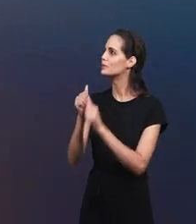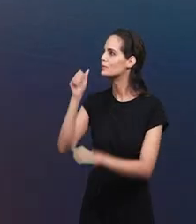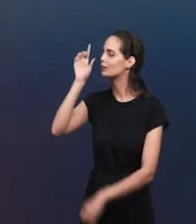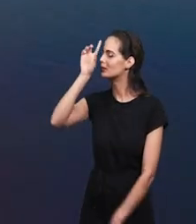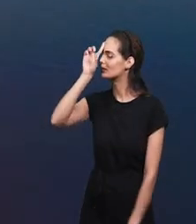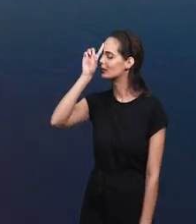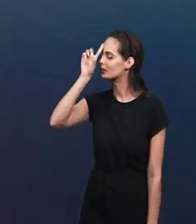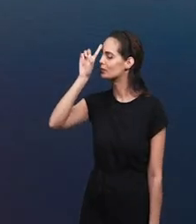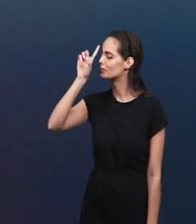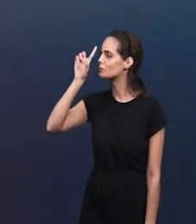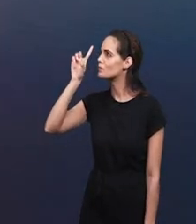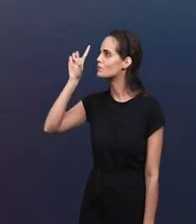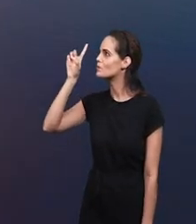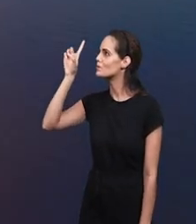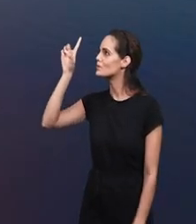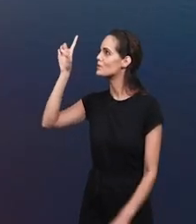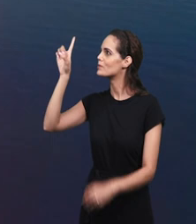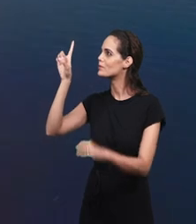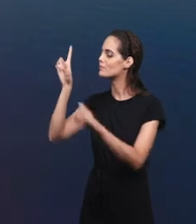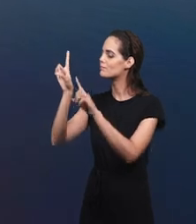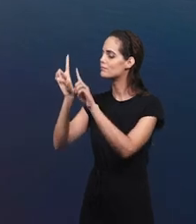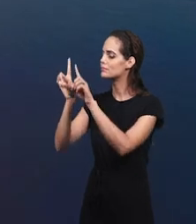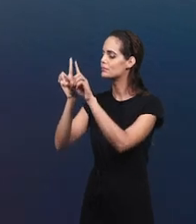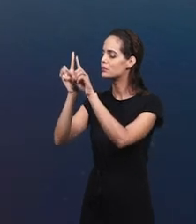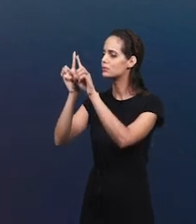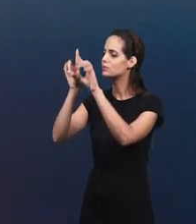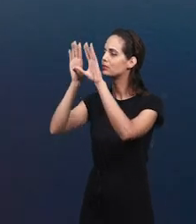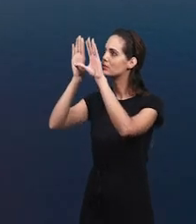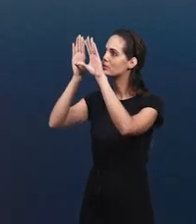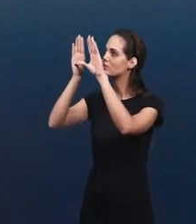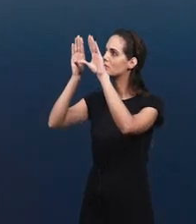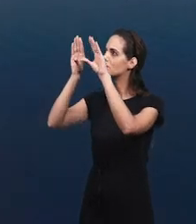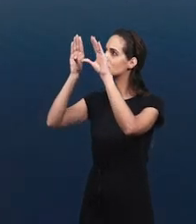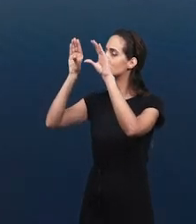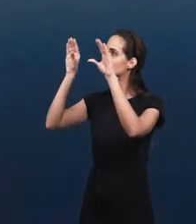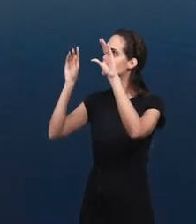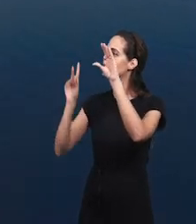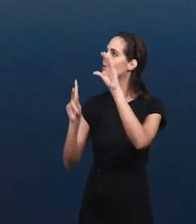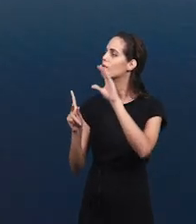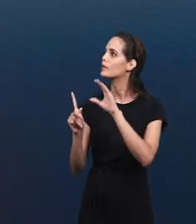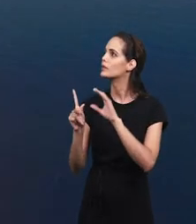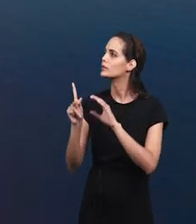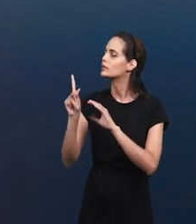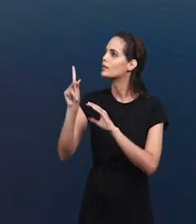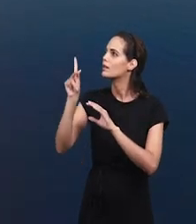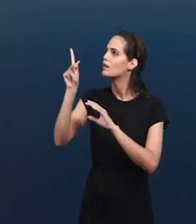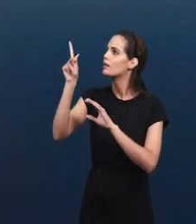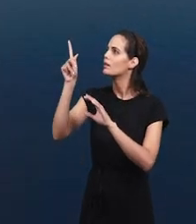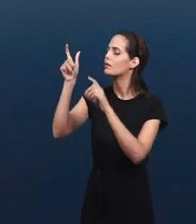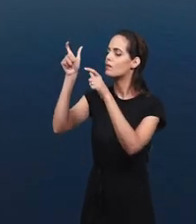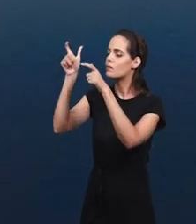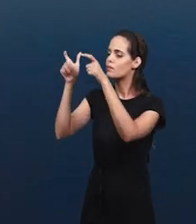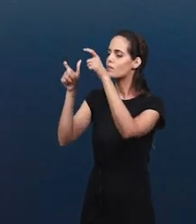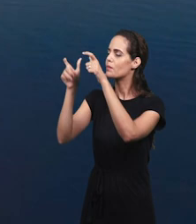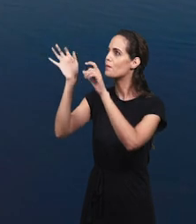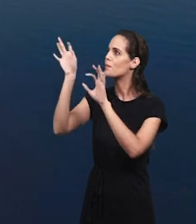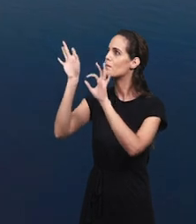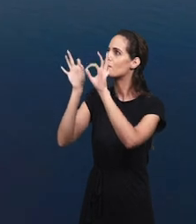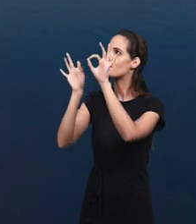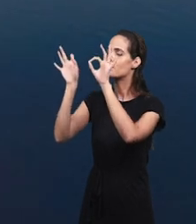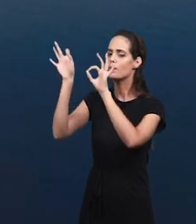Deus, quero estar nas mansões que Ele mesmo